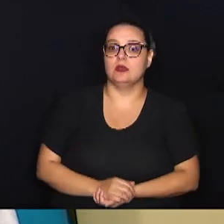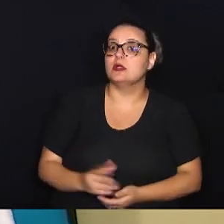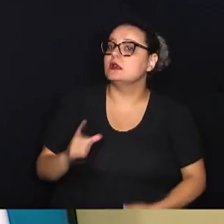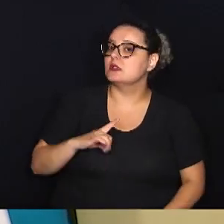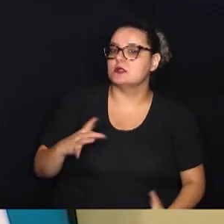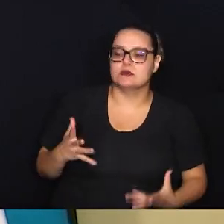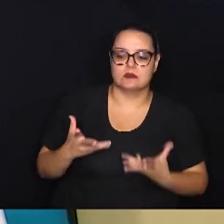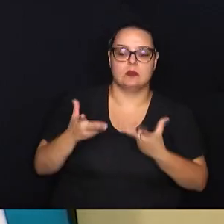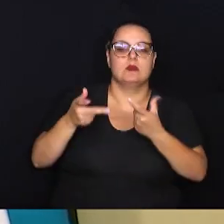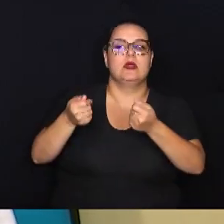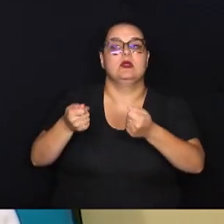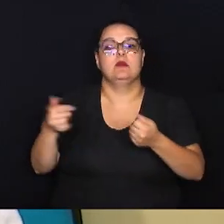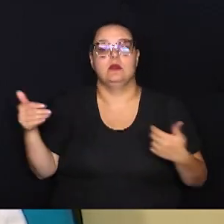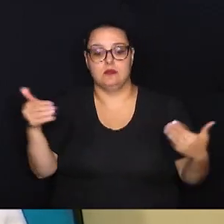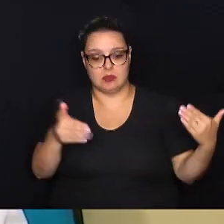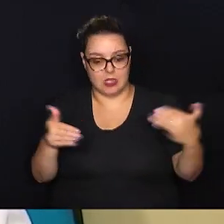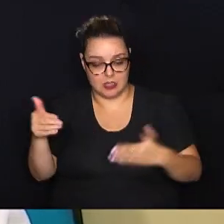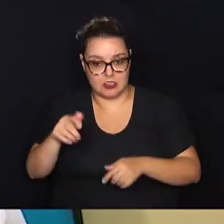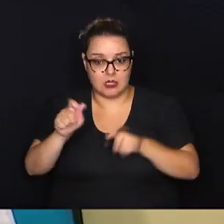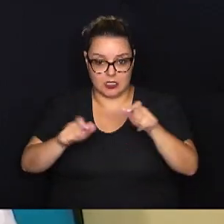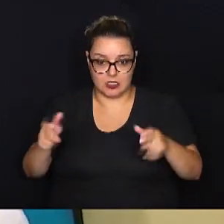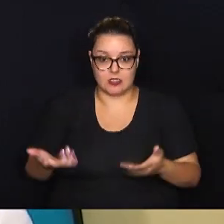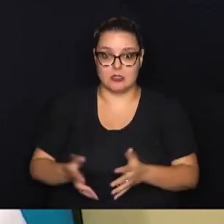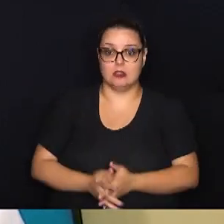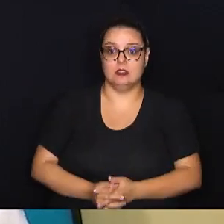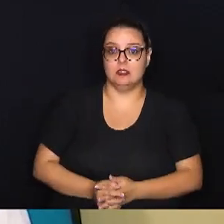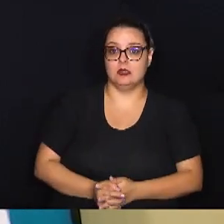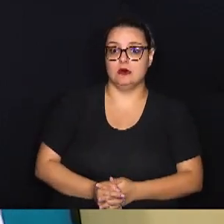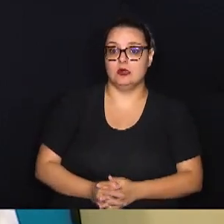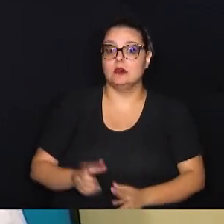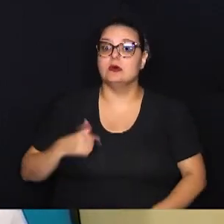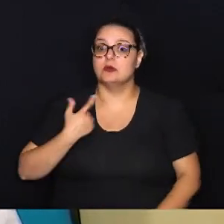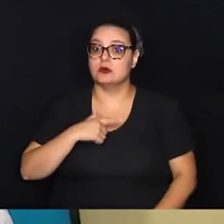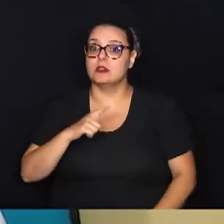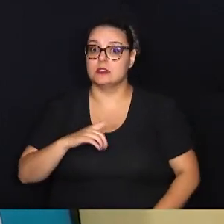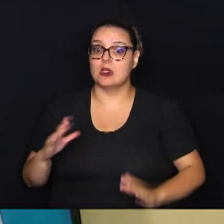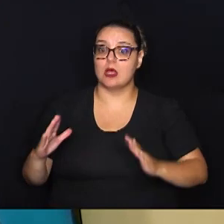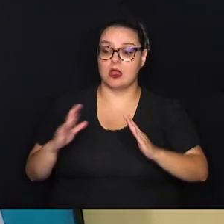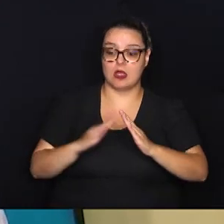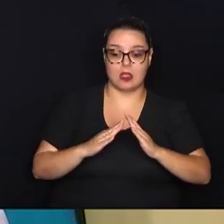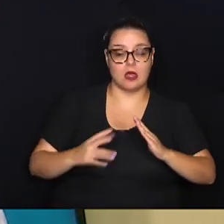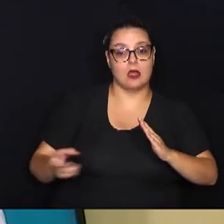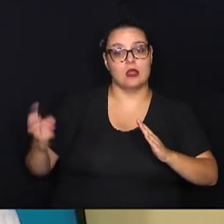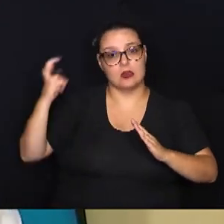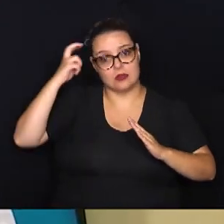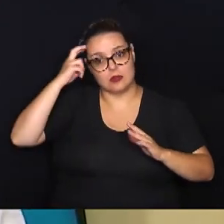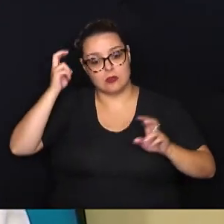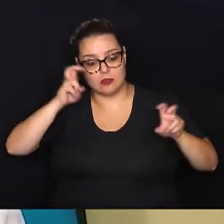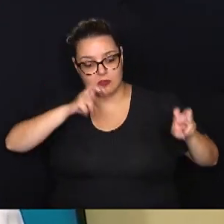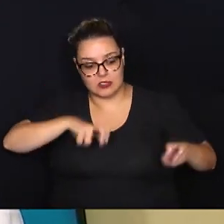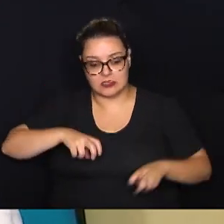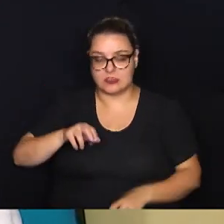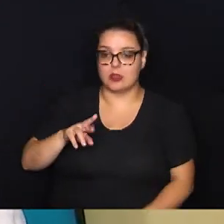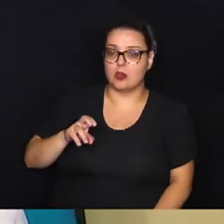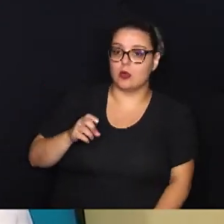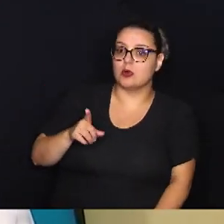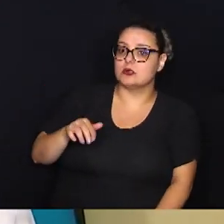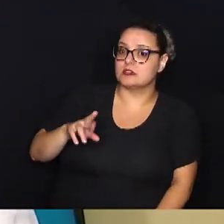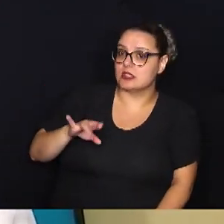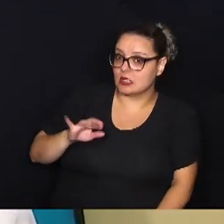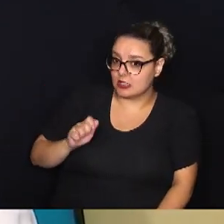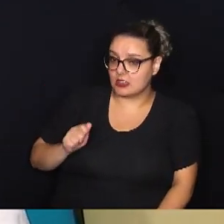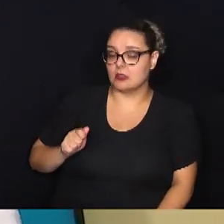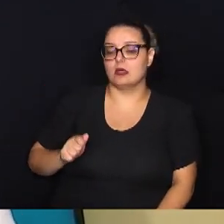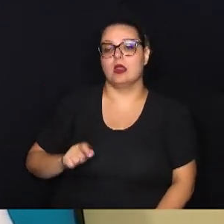os participantes, né? E a gente ter a Casa de Cultura Fazenda Roseira como hóspede desse projeto é muito interessante,